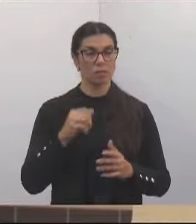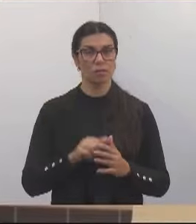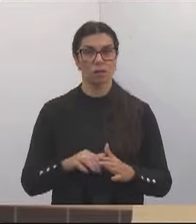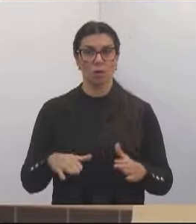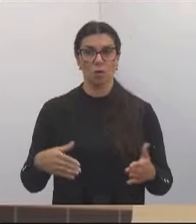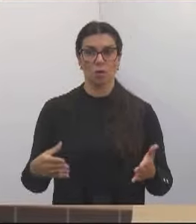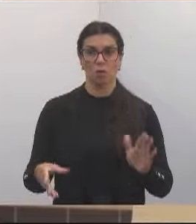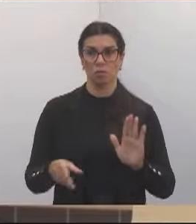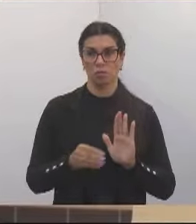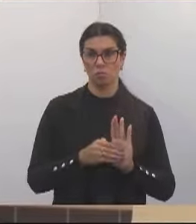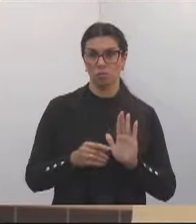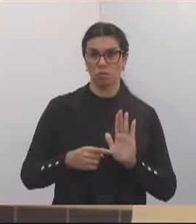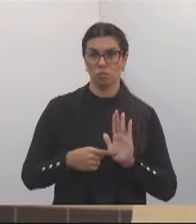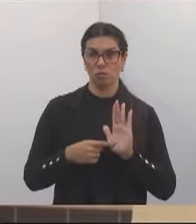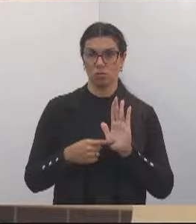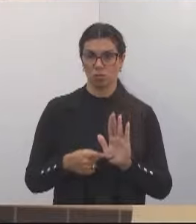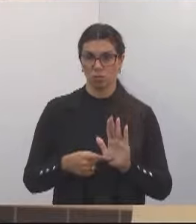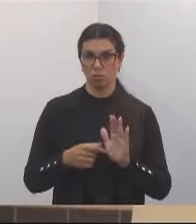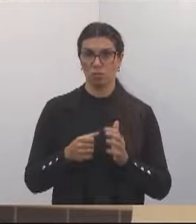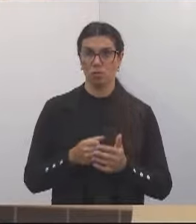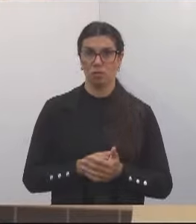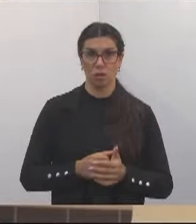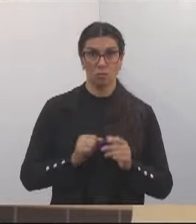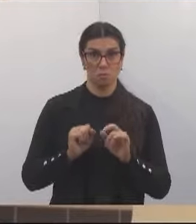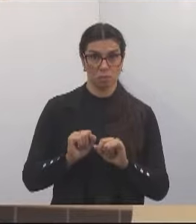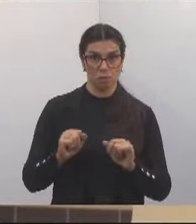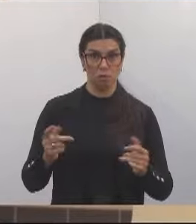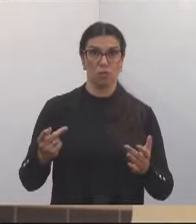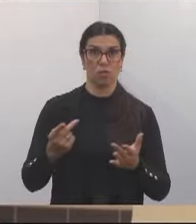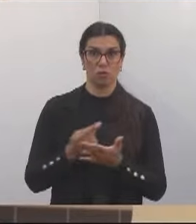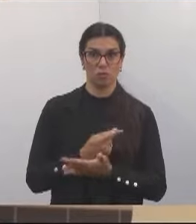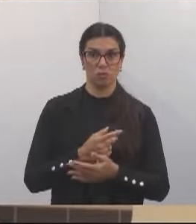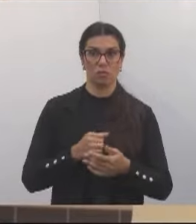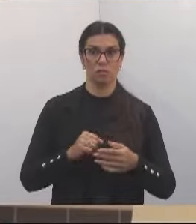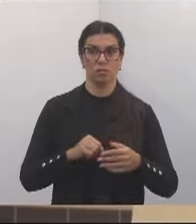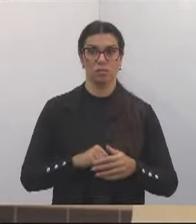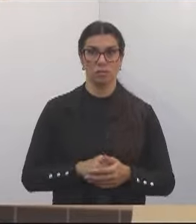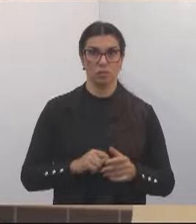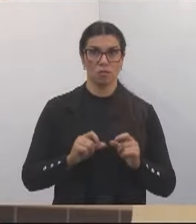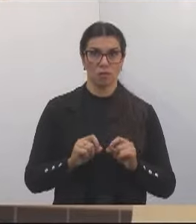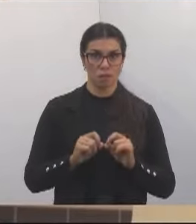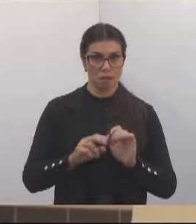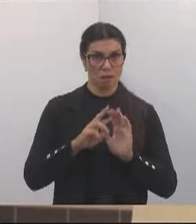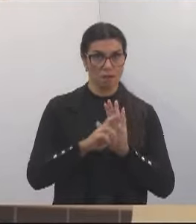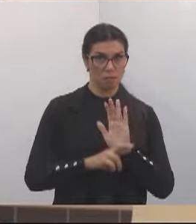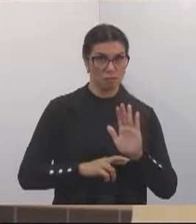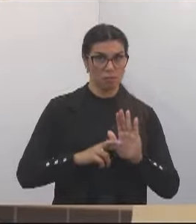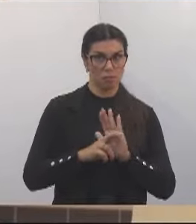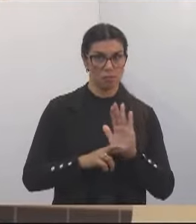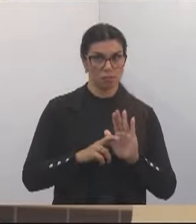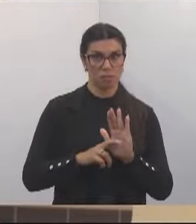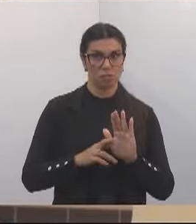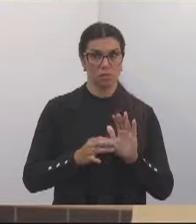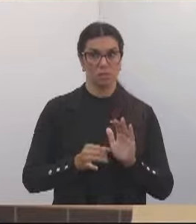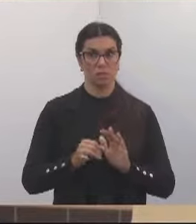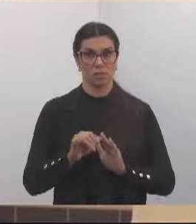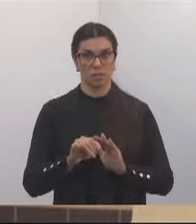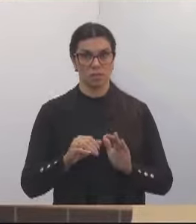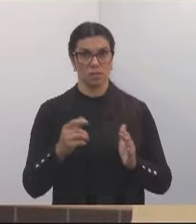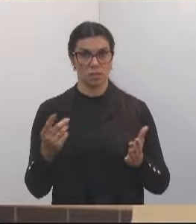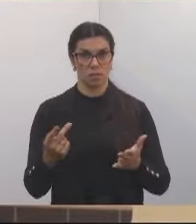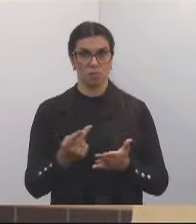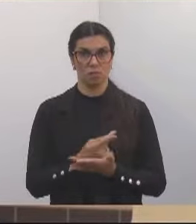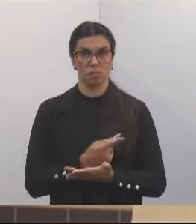estamos colocando aqui como uma hipótese de cassação, ao se apurar a rachadinha, não há que se falar